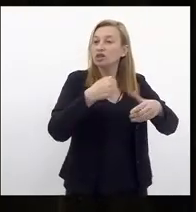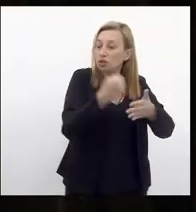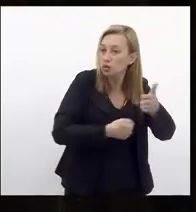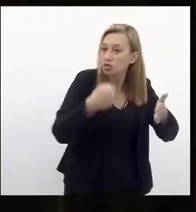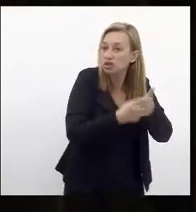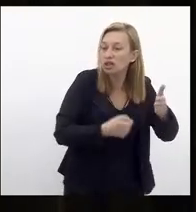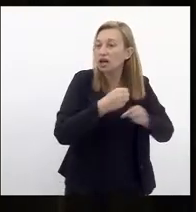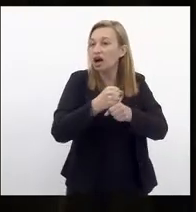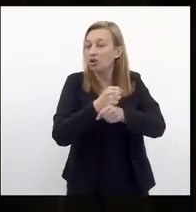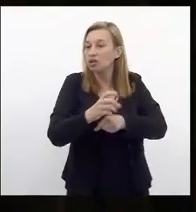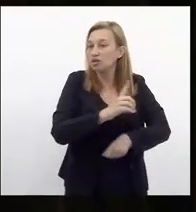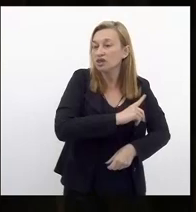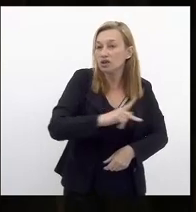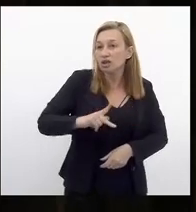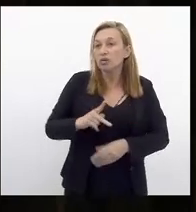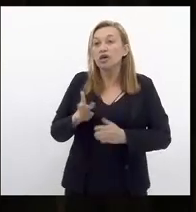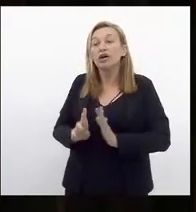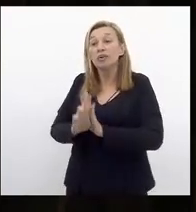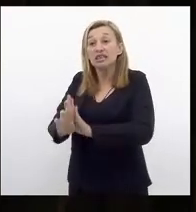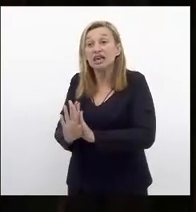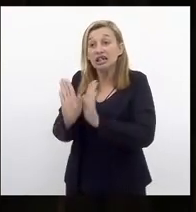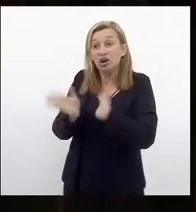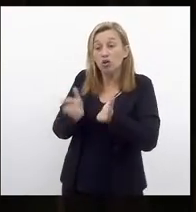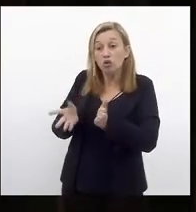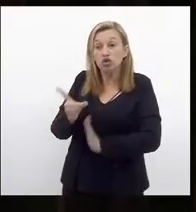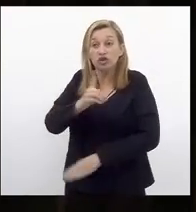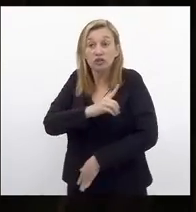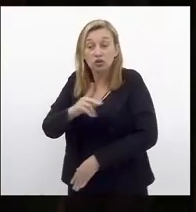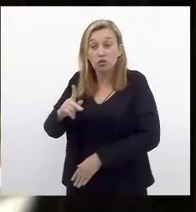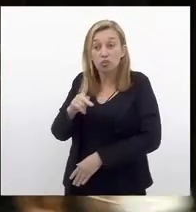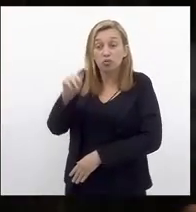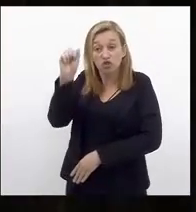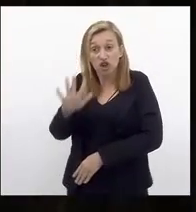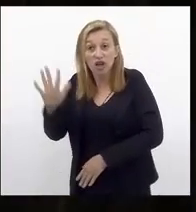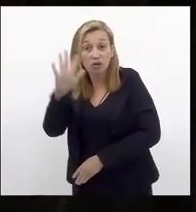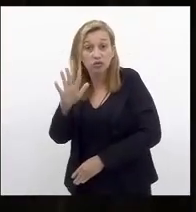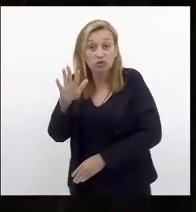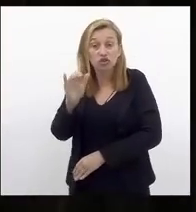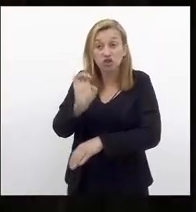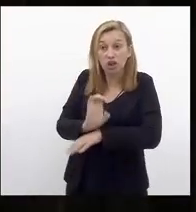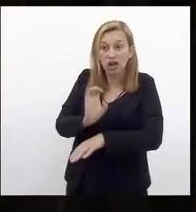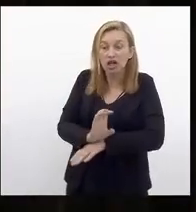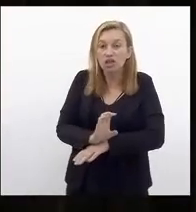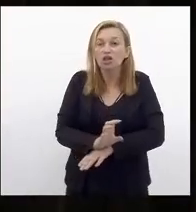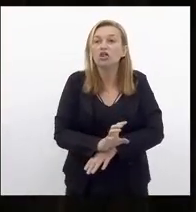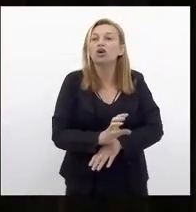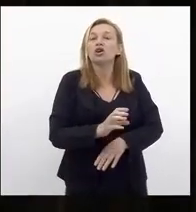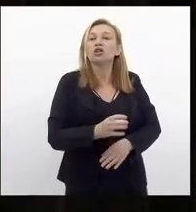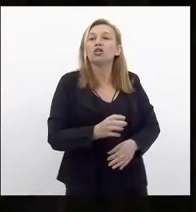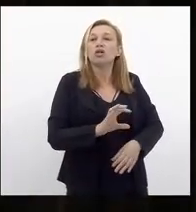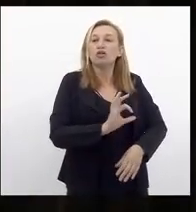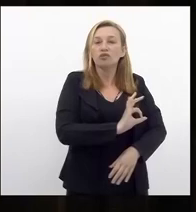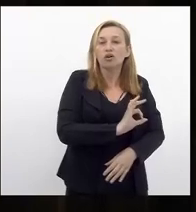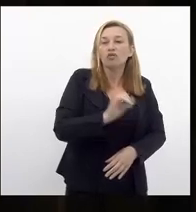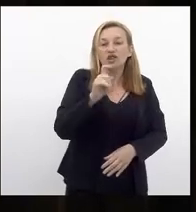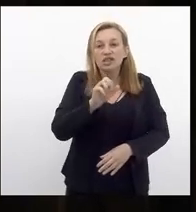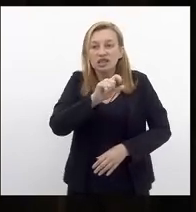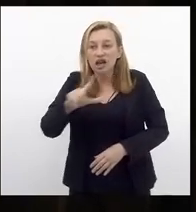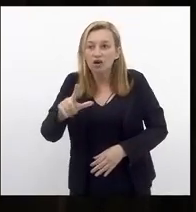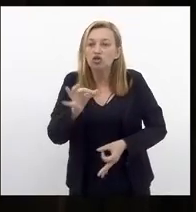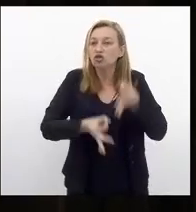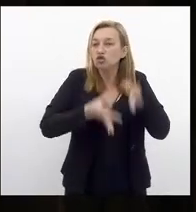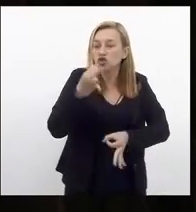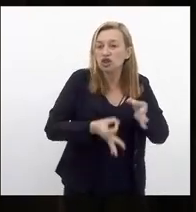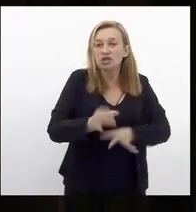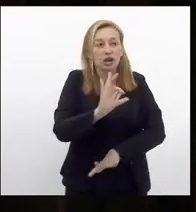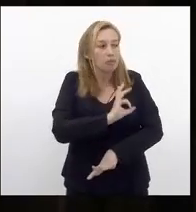defensor ia pública representada aqui hoje pelo defensor público-geral do Estado como os Oficiais de Justiça como